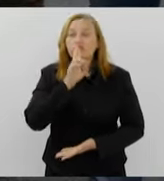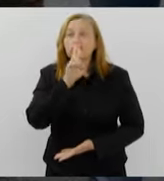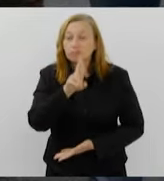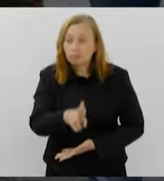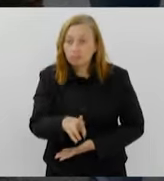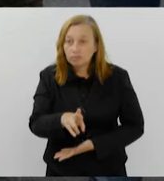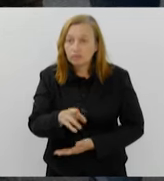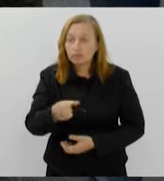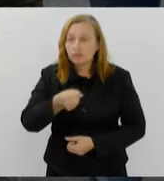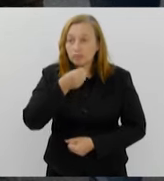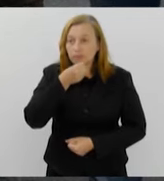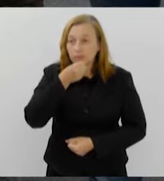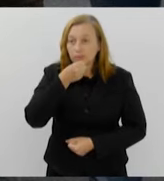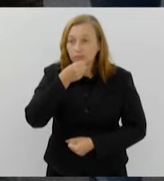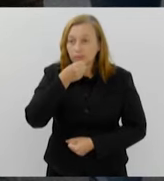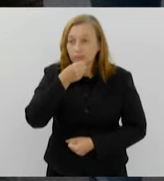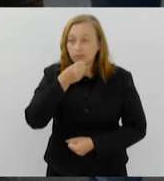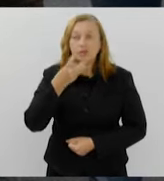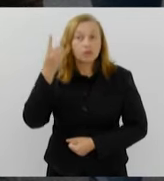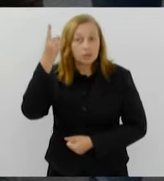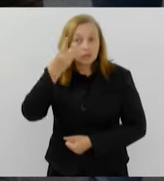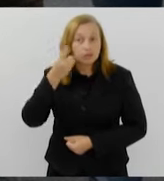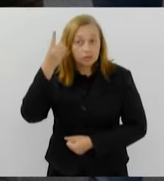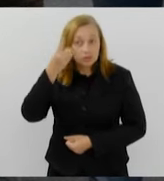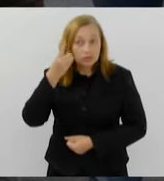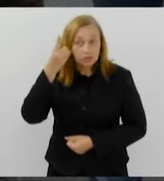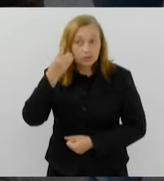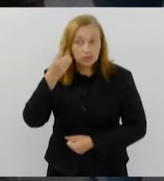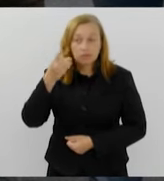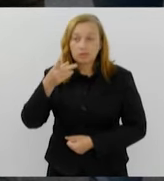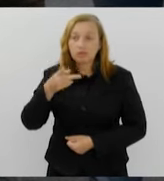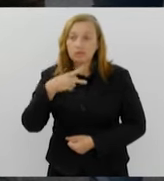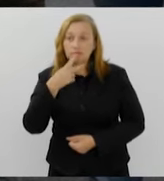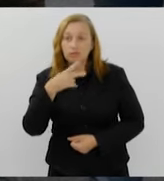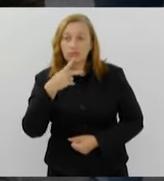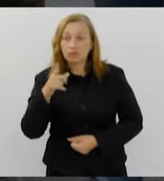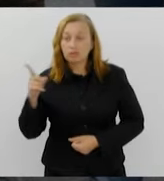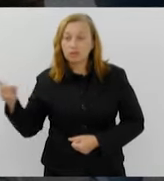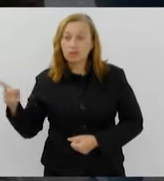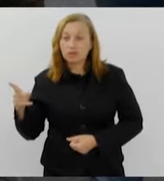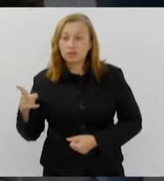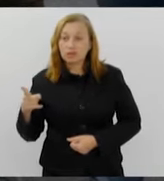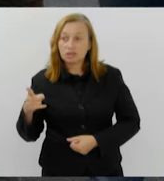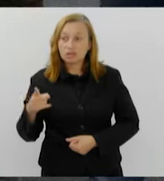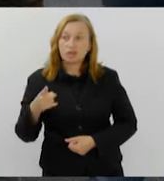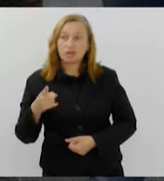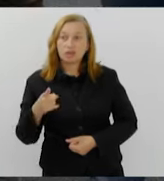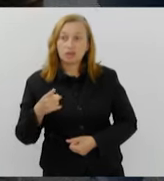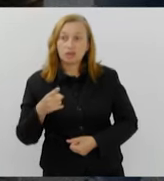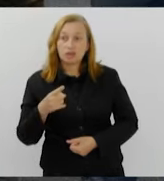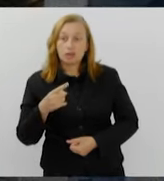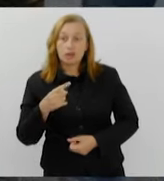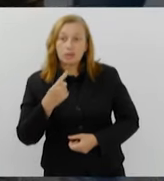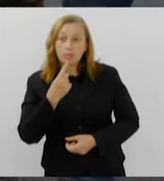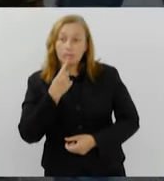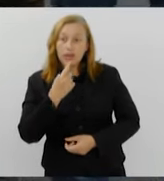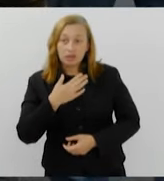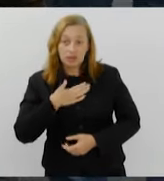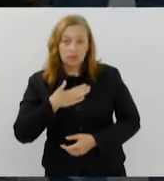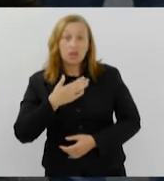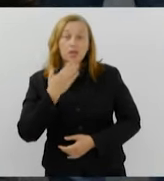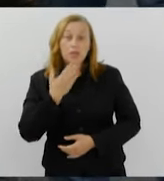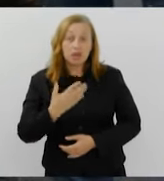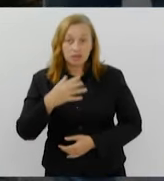vi no microfone o deputado que tinha me citado ficou aqui grunindo né peço a vossa